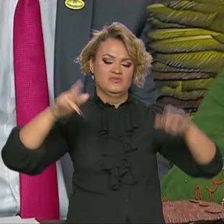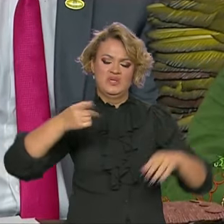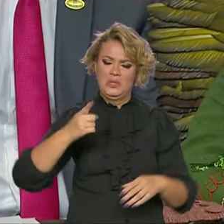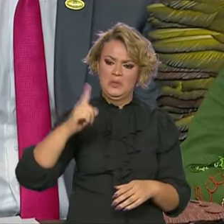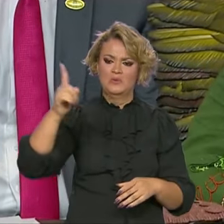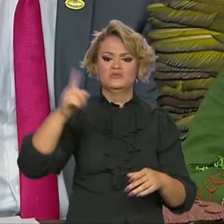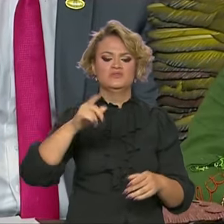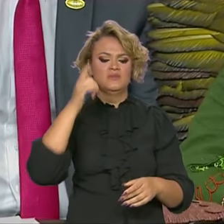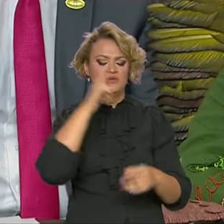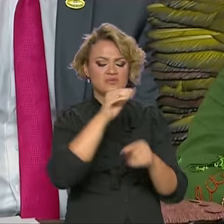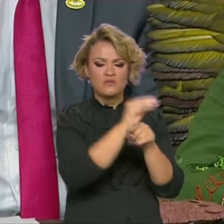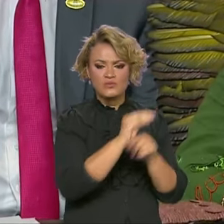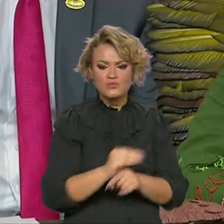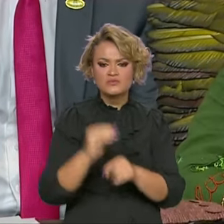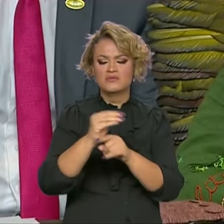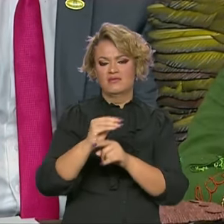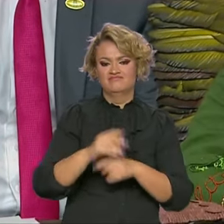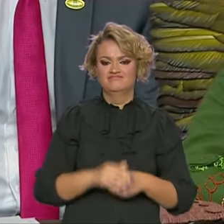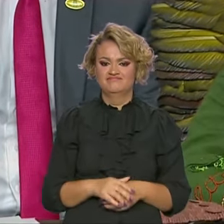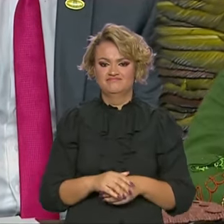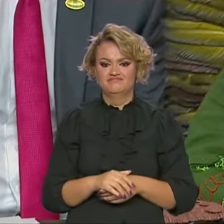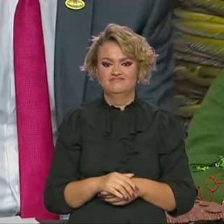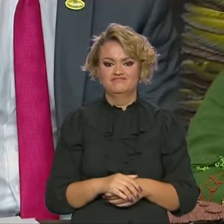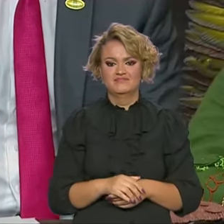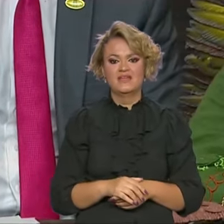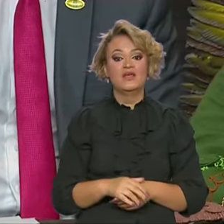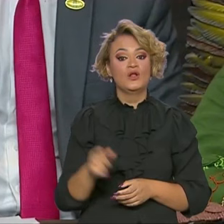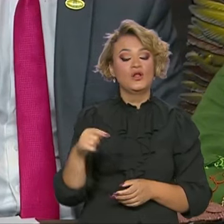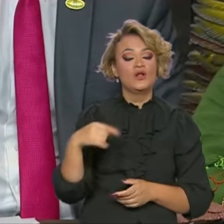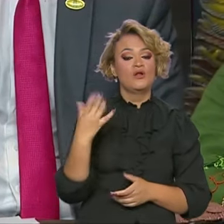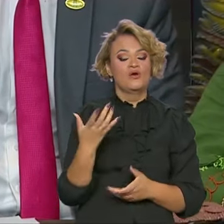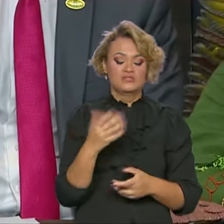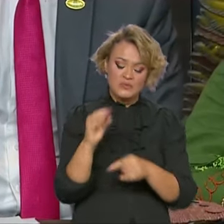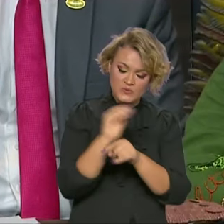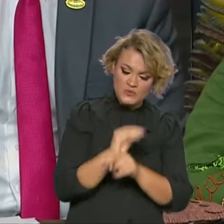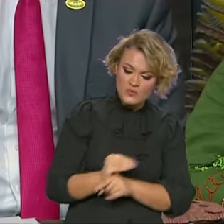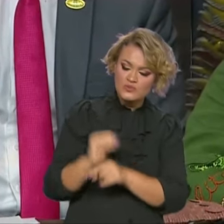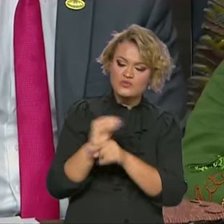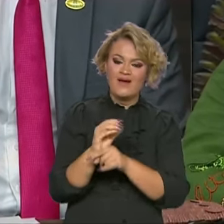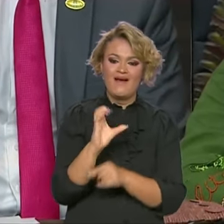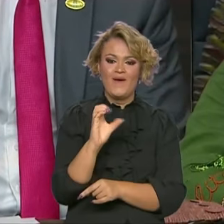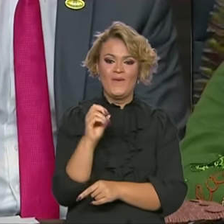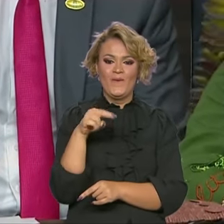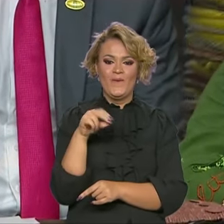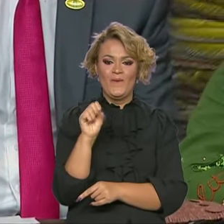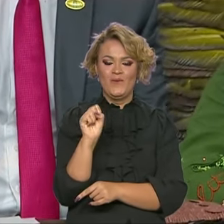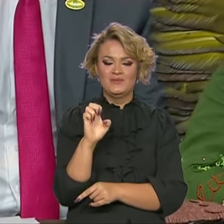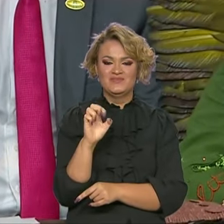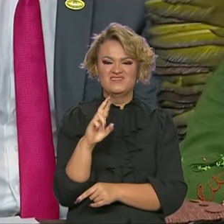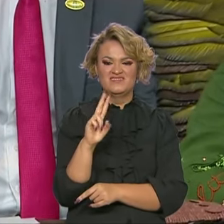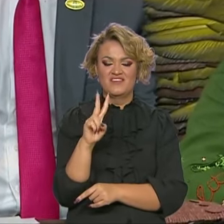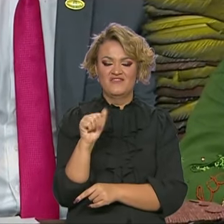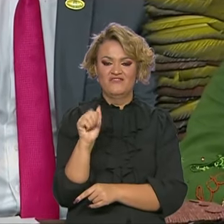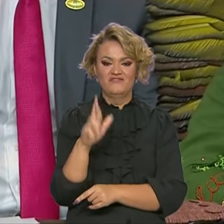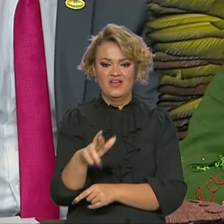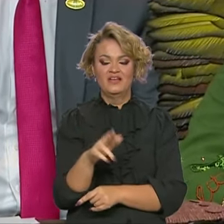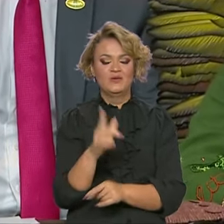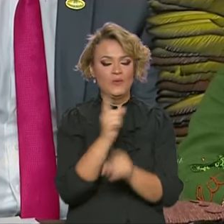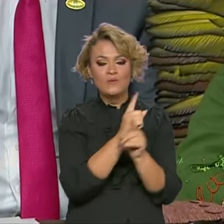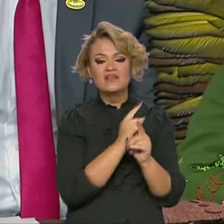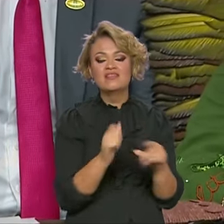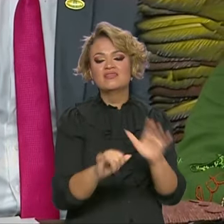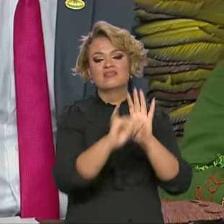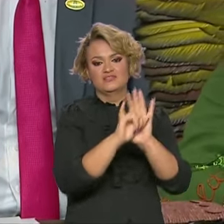a conservação. É necessário conservar, baseado na cultura e na fortaleza da